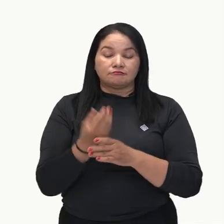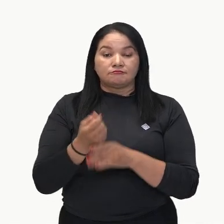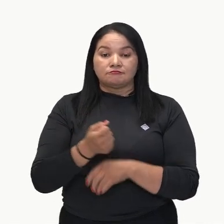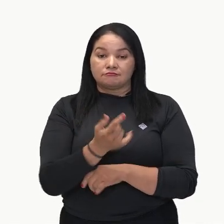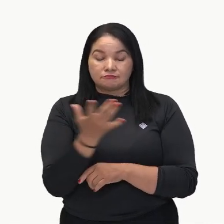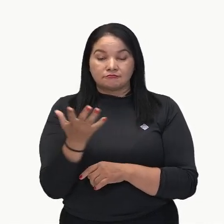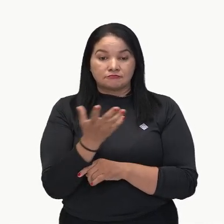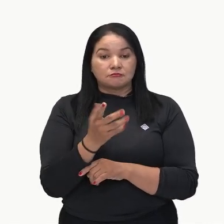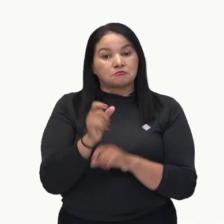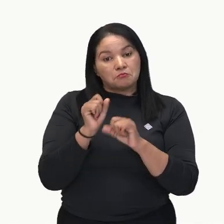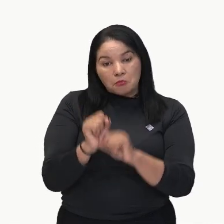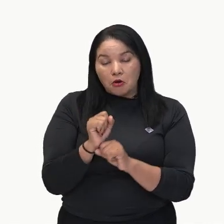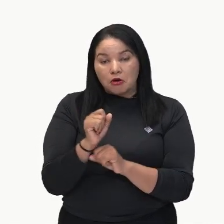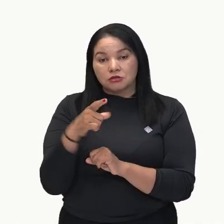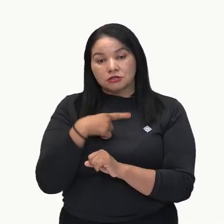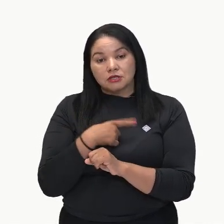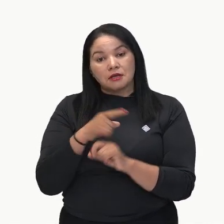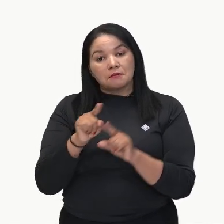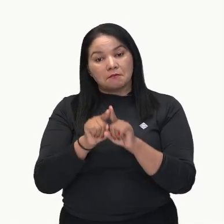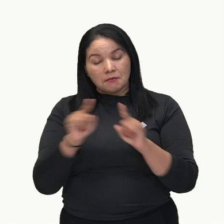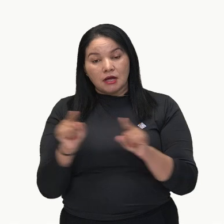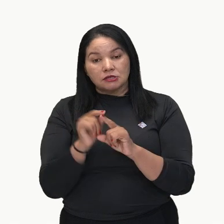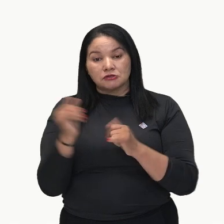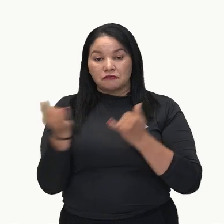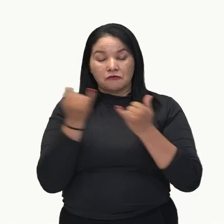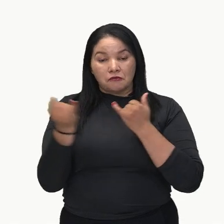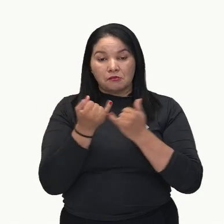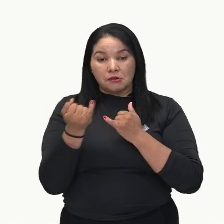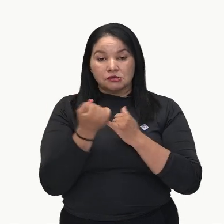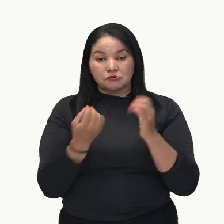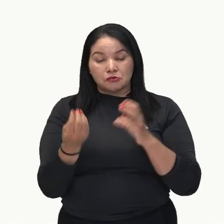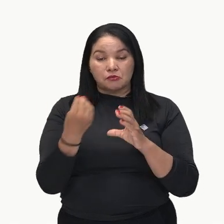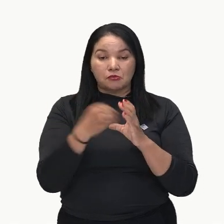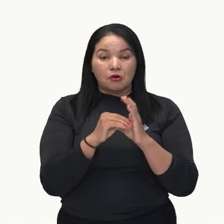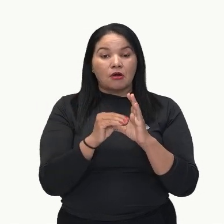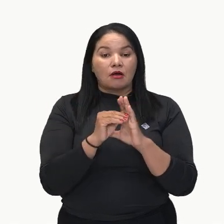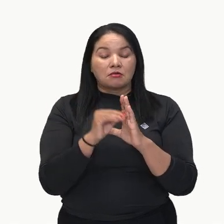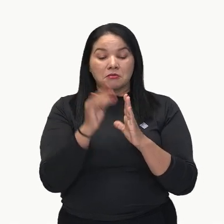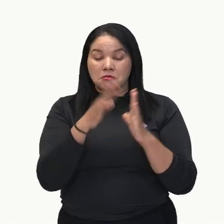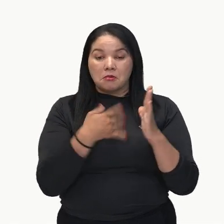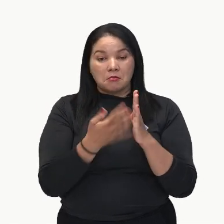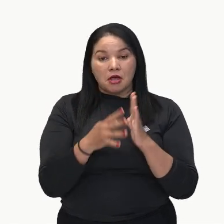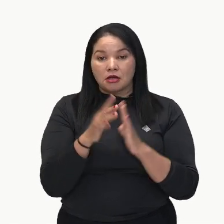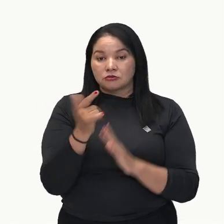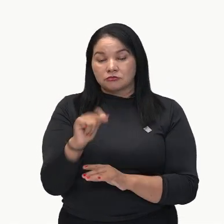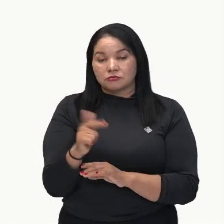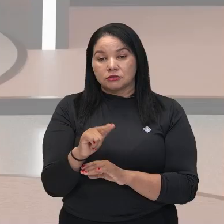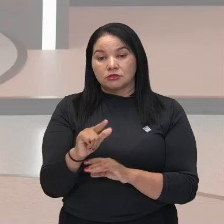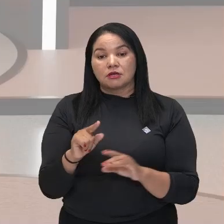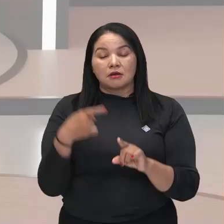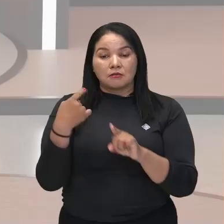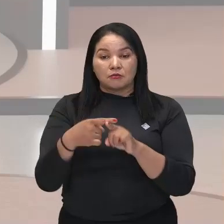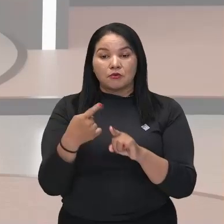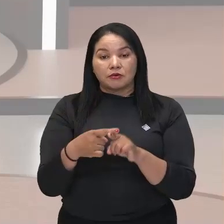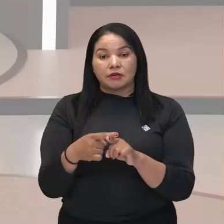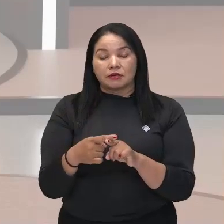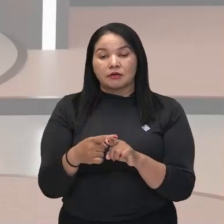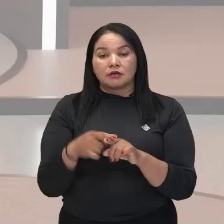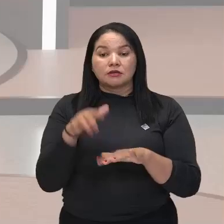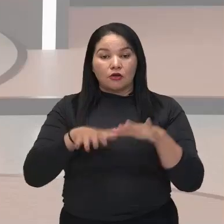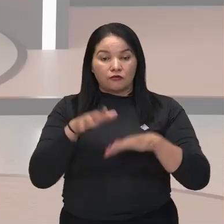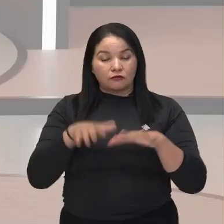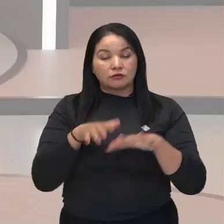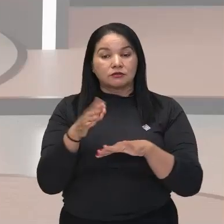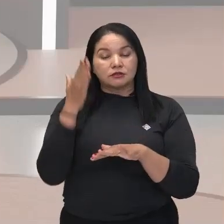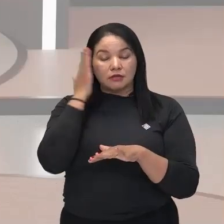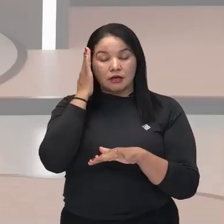pode existir, mas não existem dados ou realmente ainda não ocorre. Porque mesmo tendo, né, sabendo